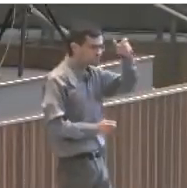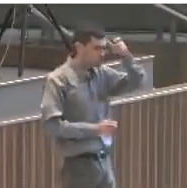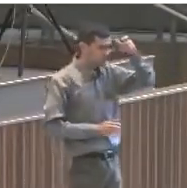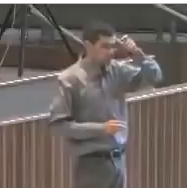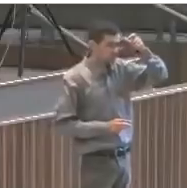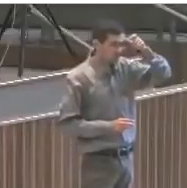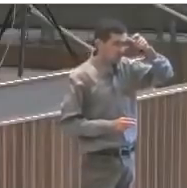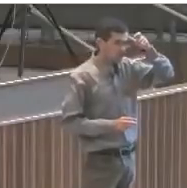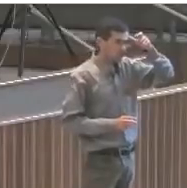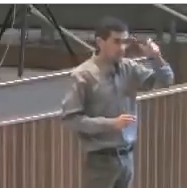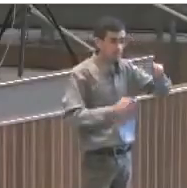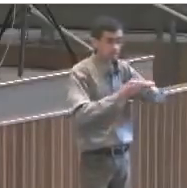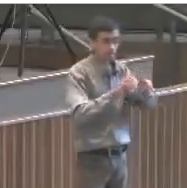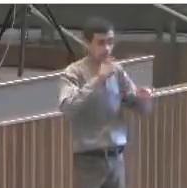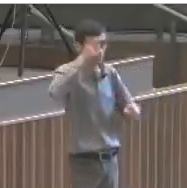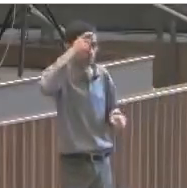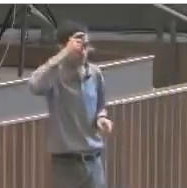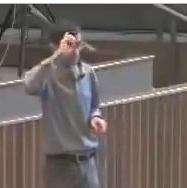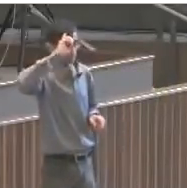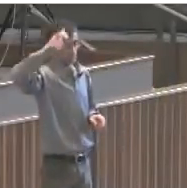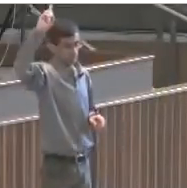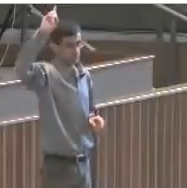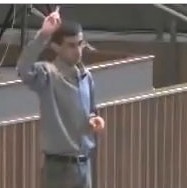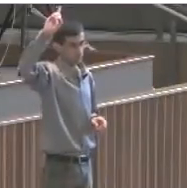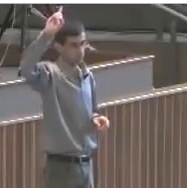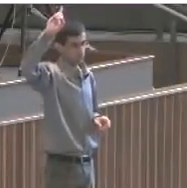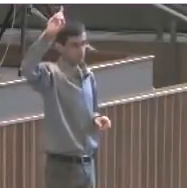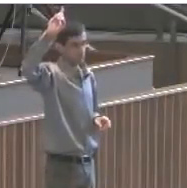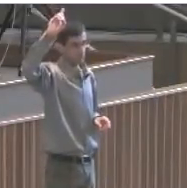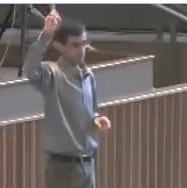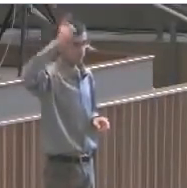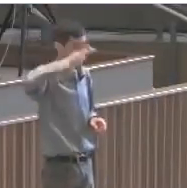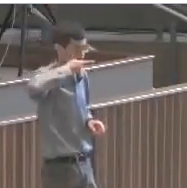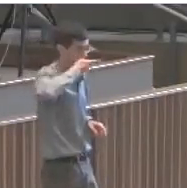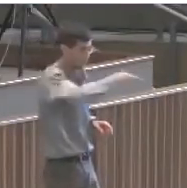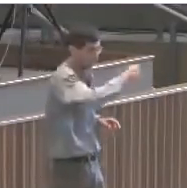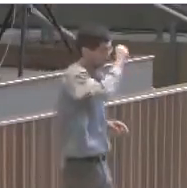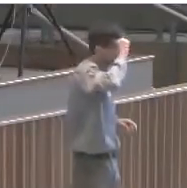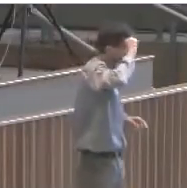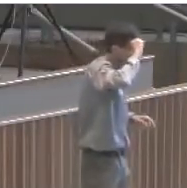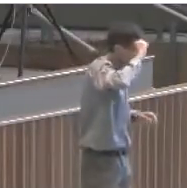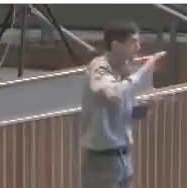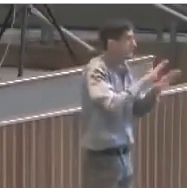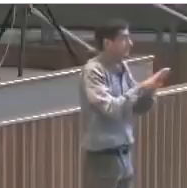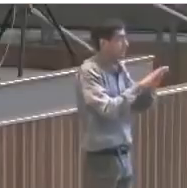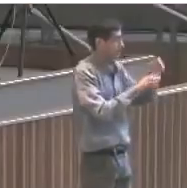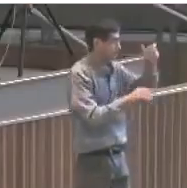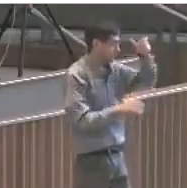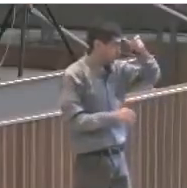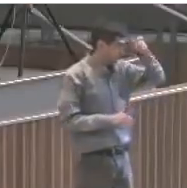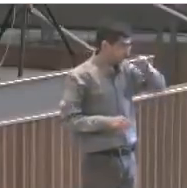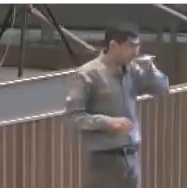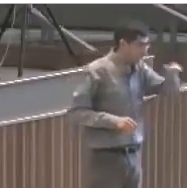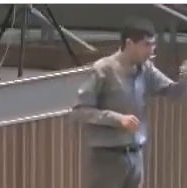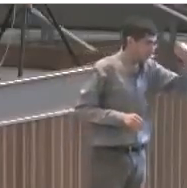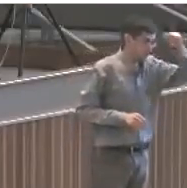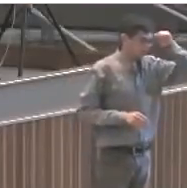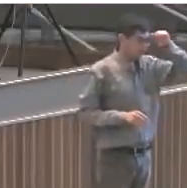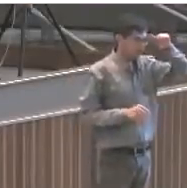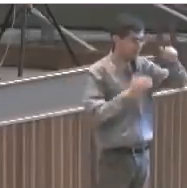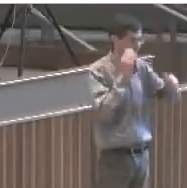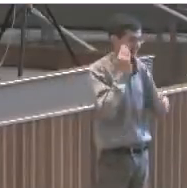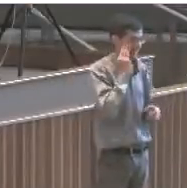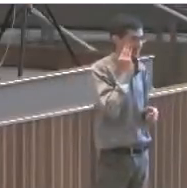vista de deus e o ponto de vista de quem do nosso adversário ponto de vista do diabo